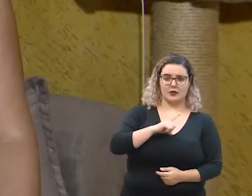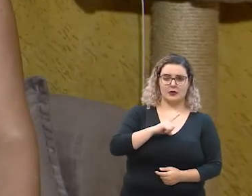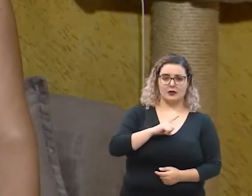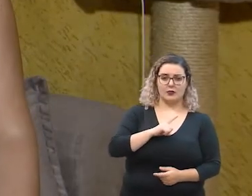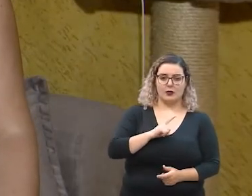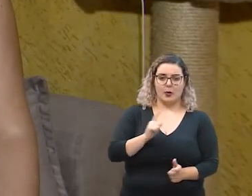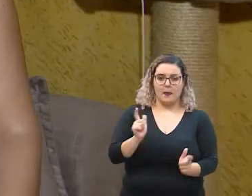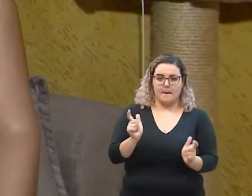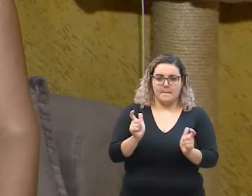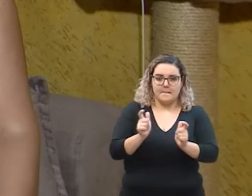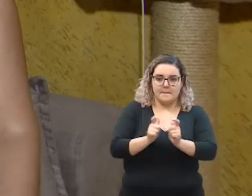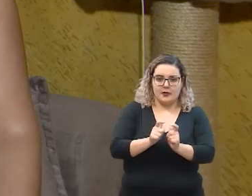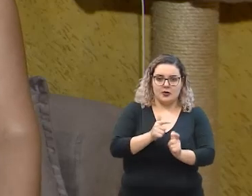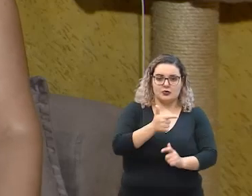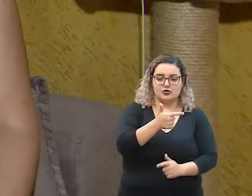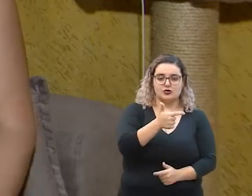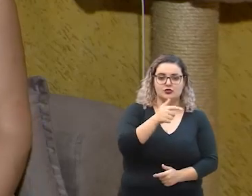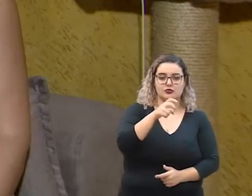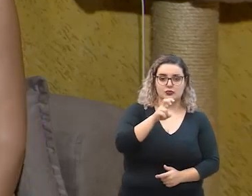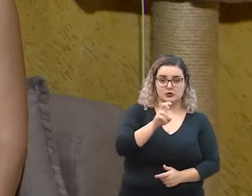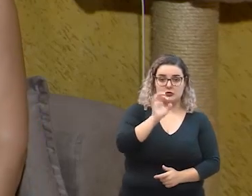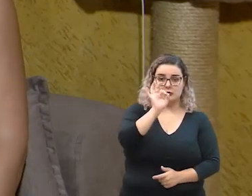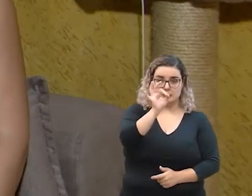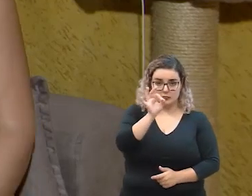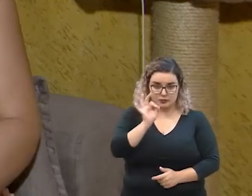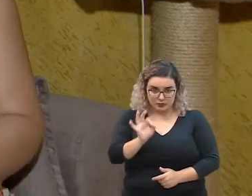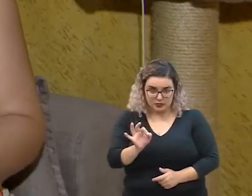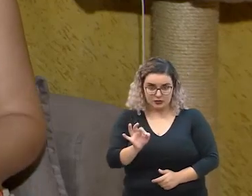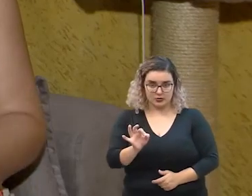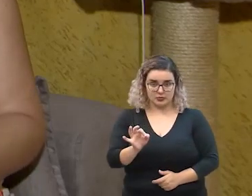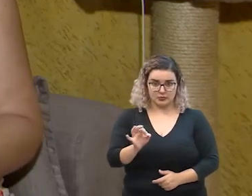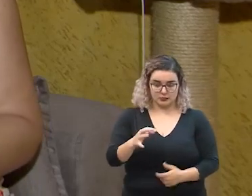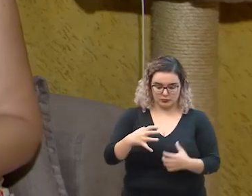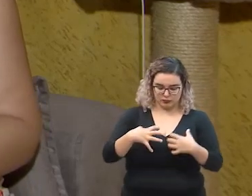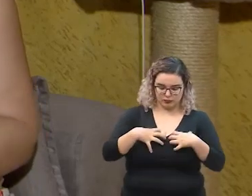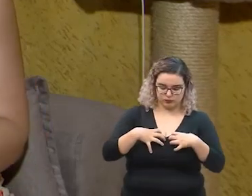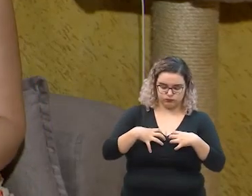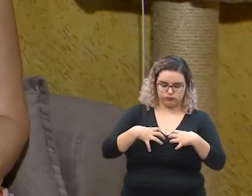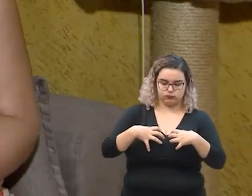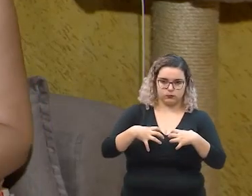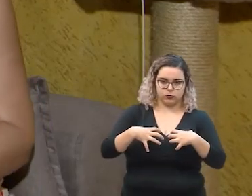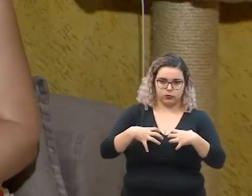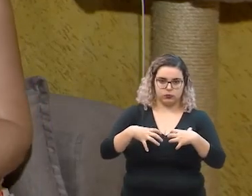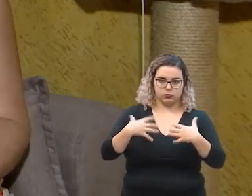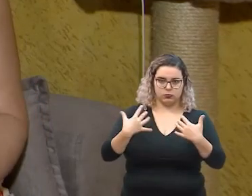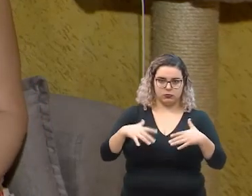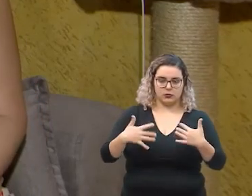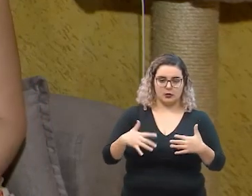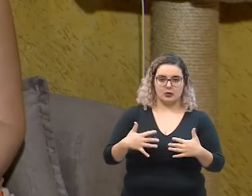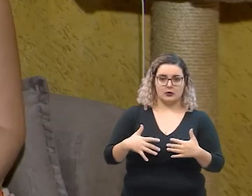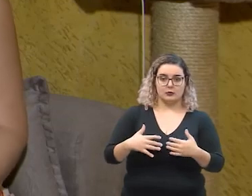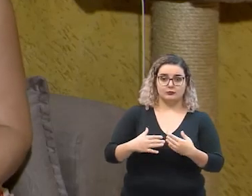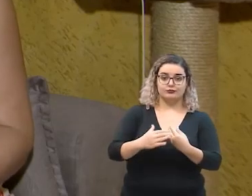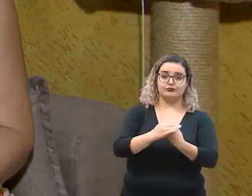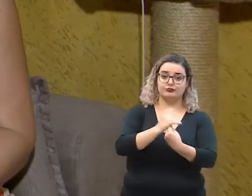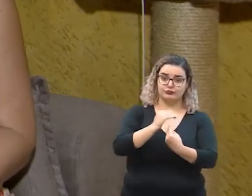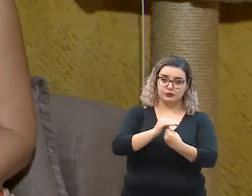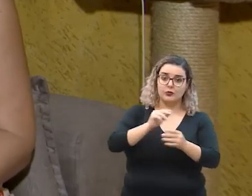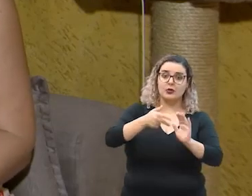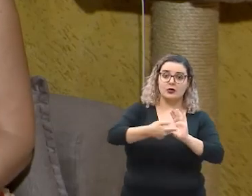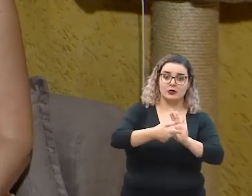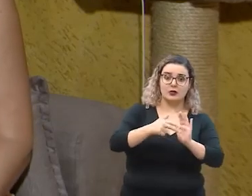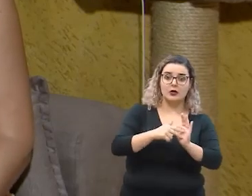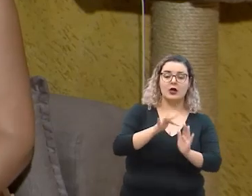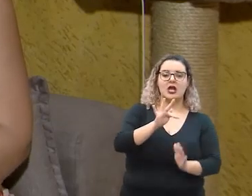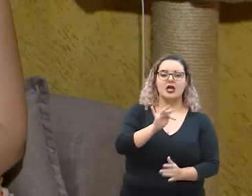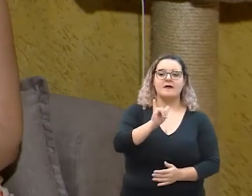menos de 25% de acometimento do pulmão. E eu fui orientada, né, que aquilo significava